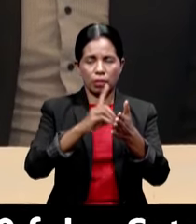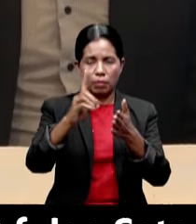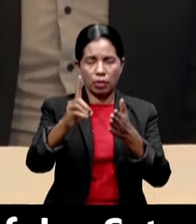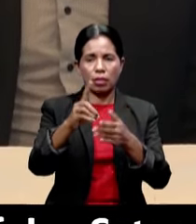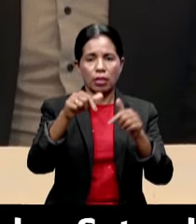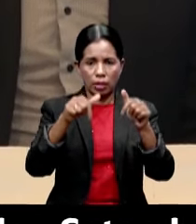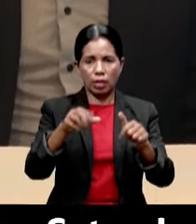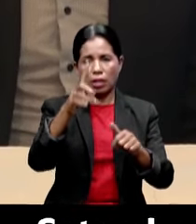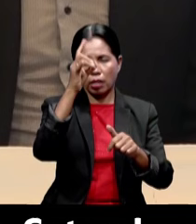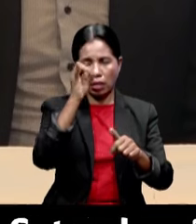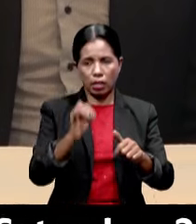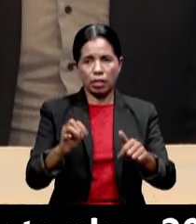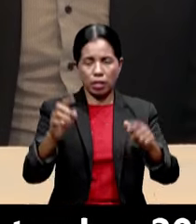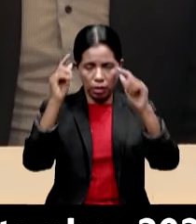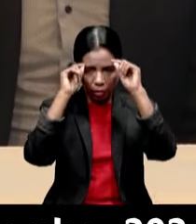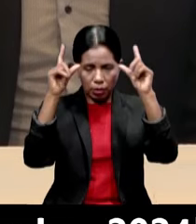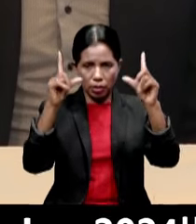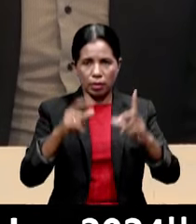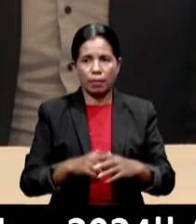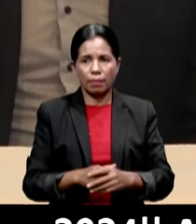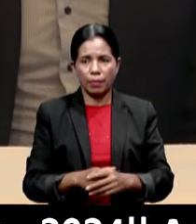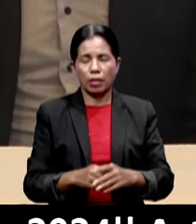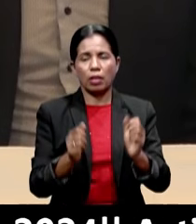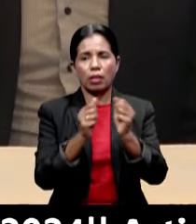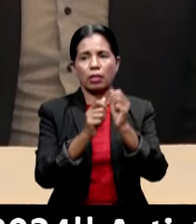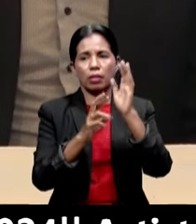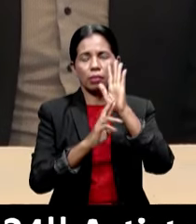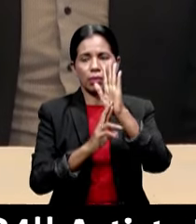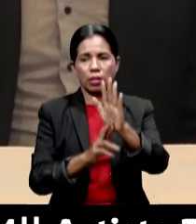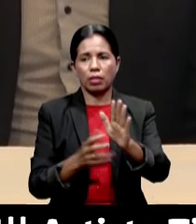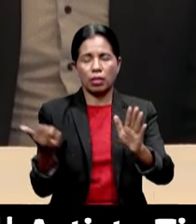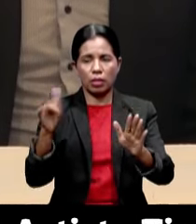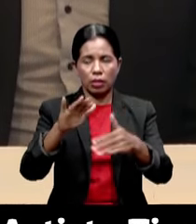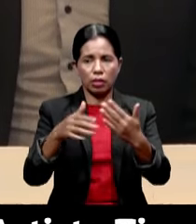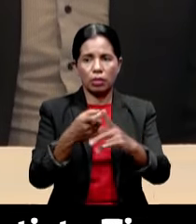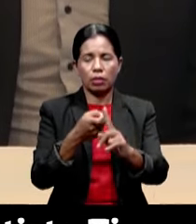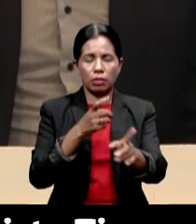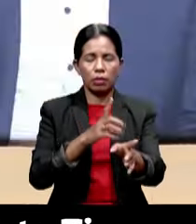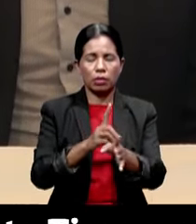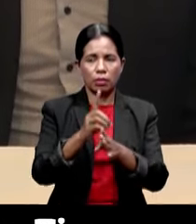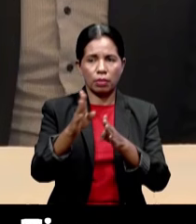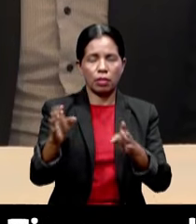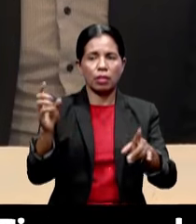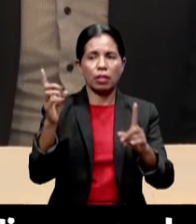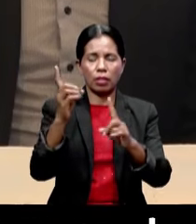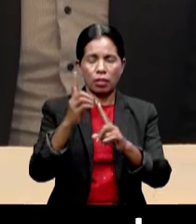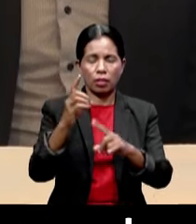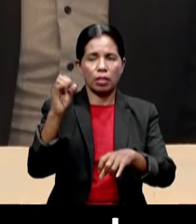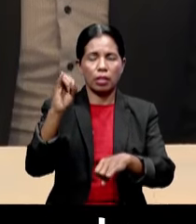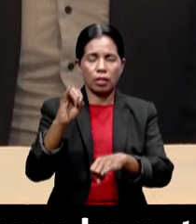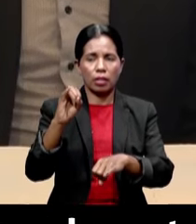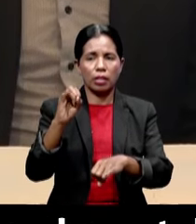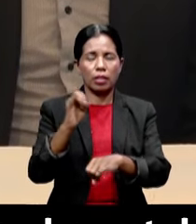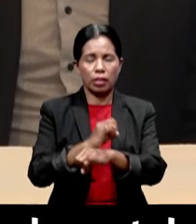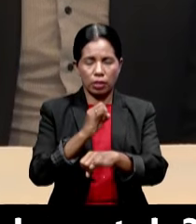Hadili, Timor-Leste. O representante CIRA, o Departamento da Indústria, Ciência